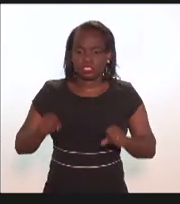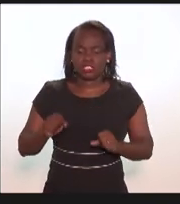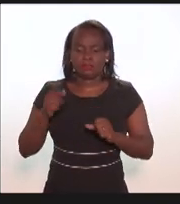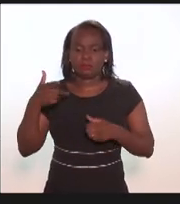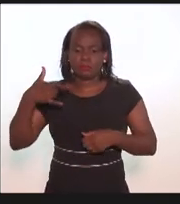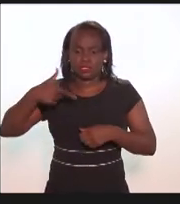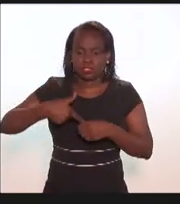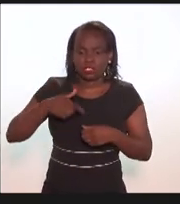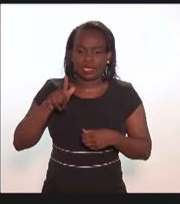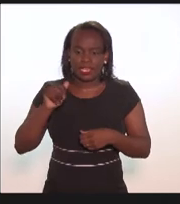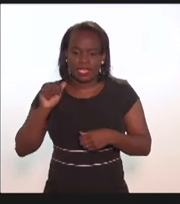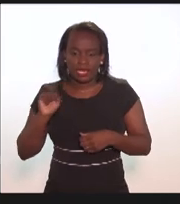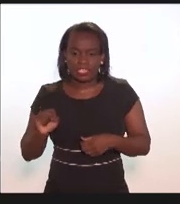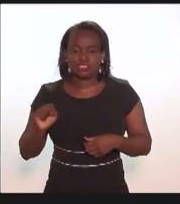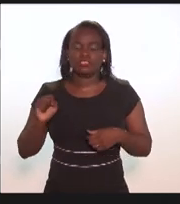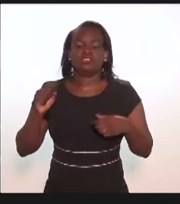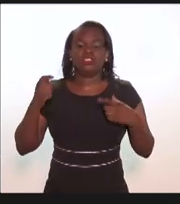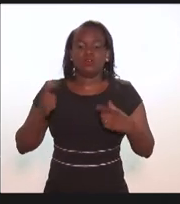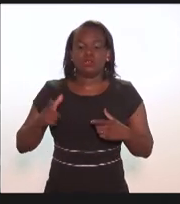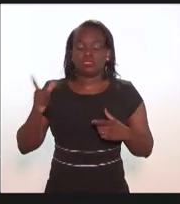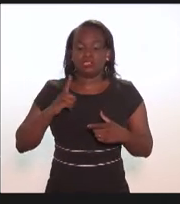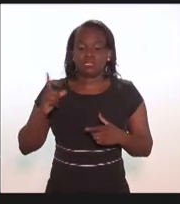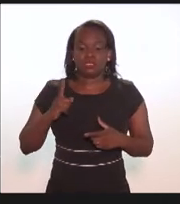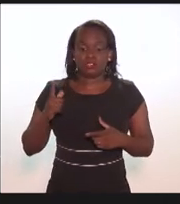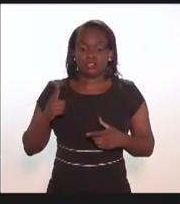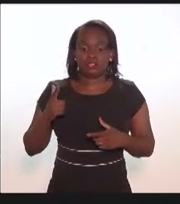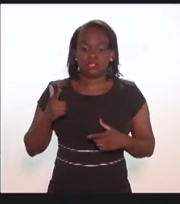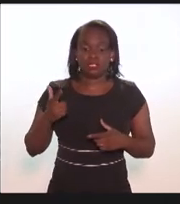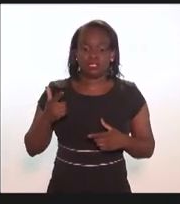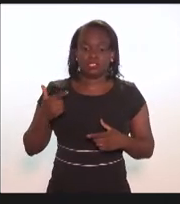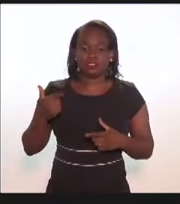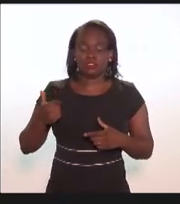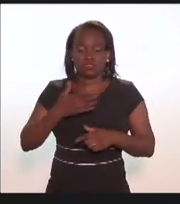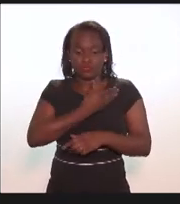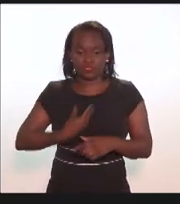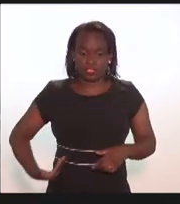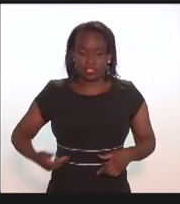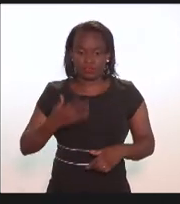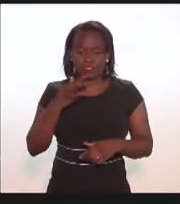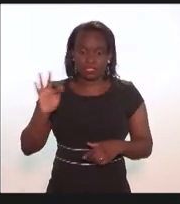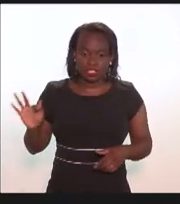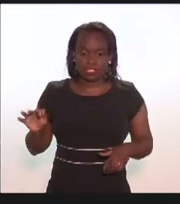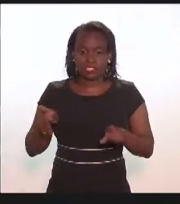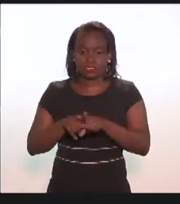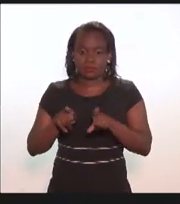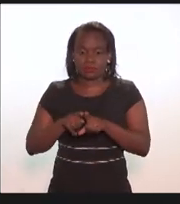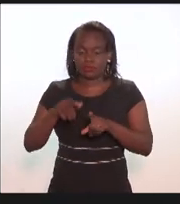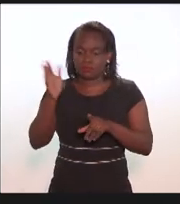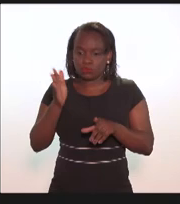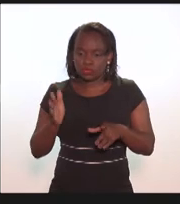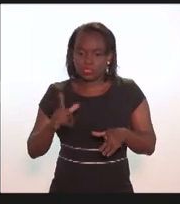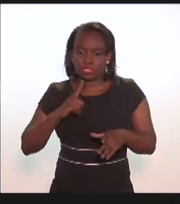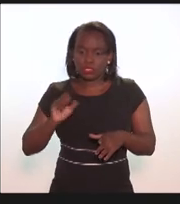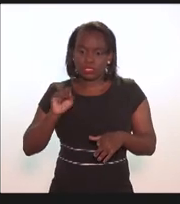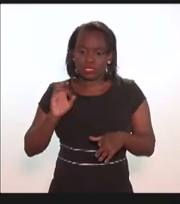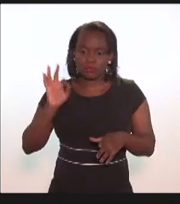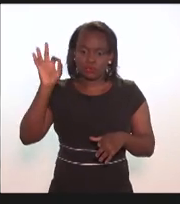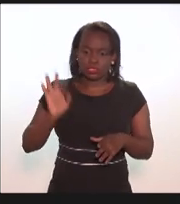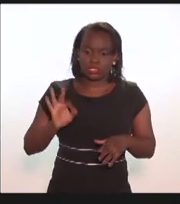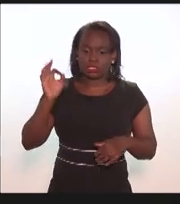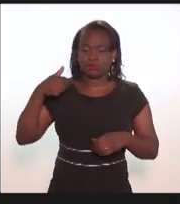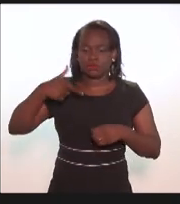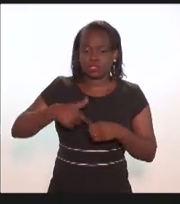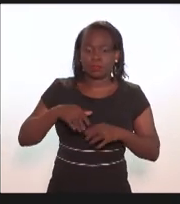e gás, onde, na verdade, o governo federal, no nosso litoral, arrecada 80% do petróleo,